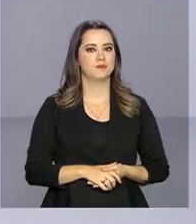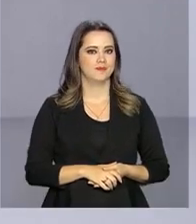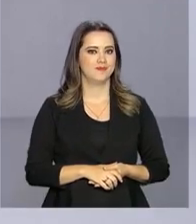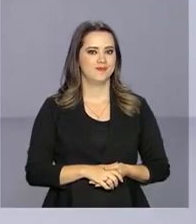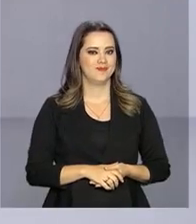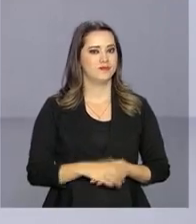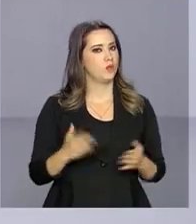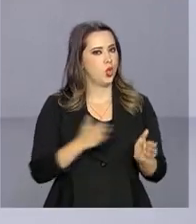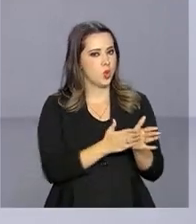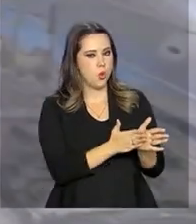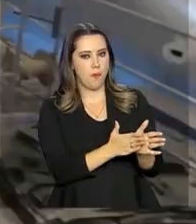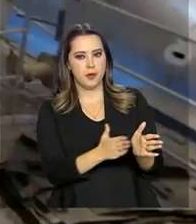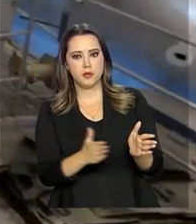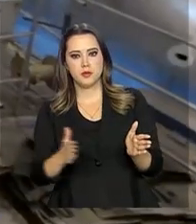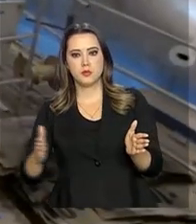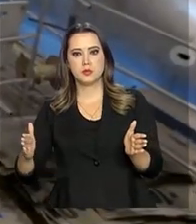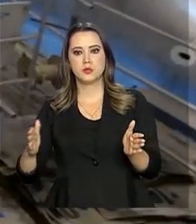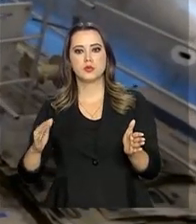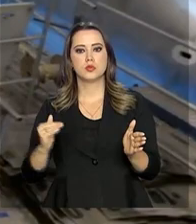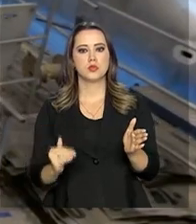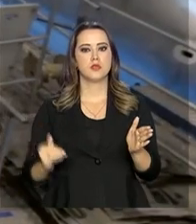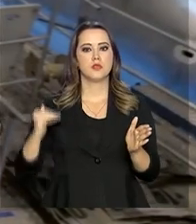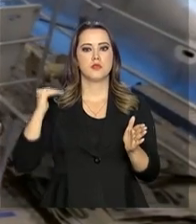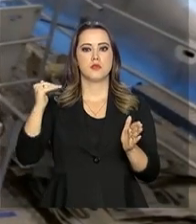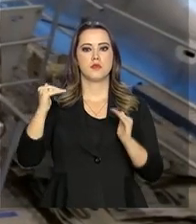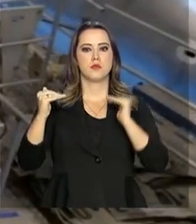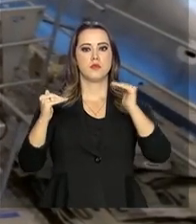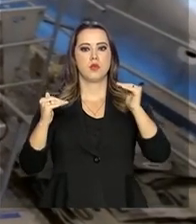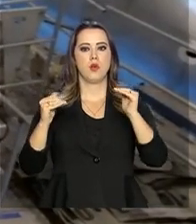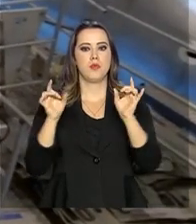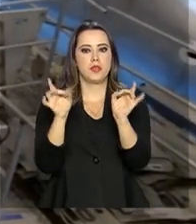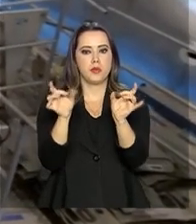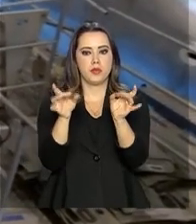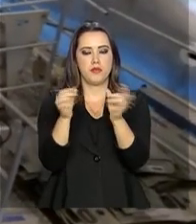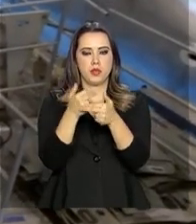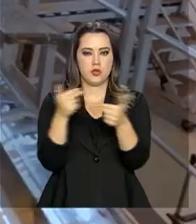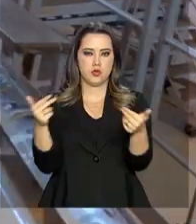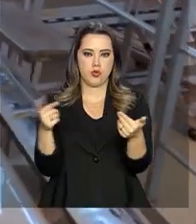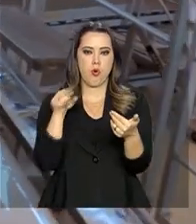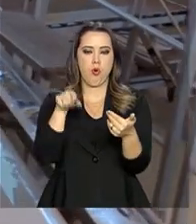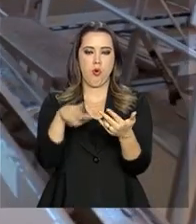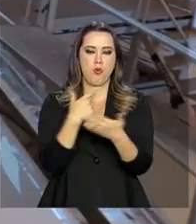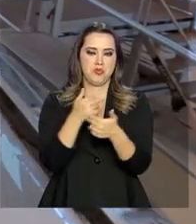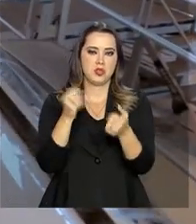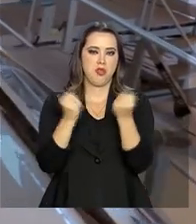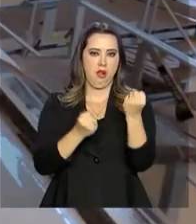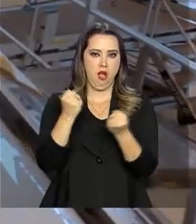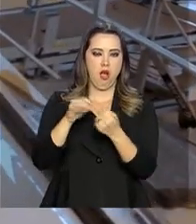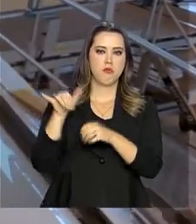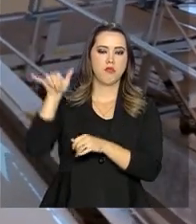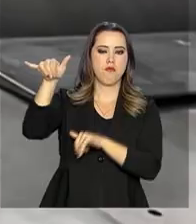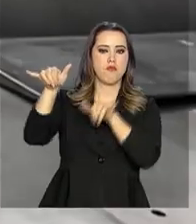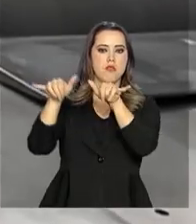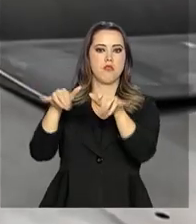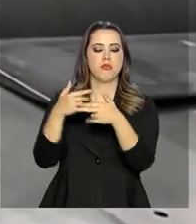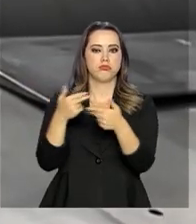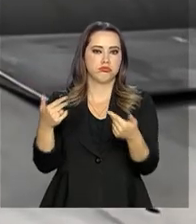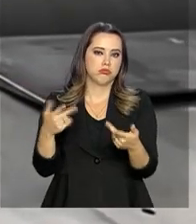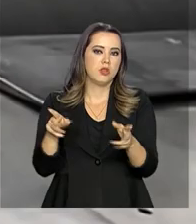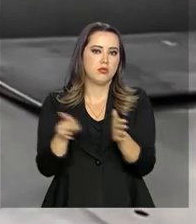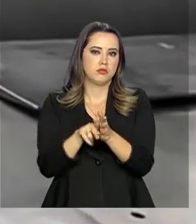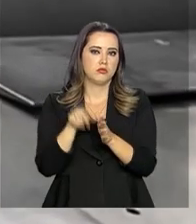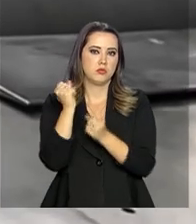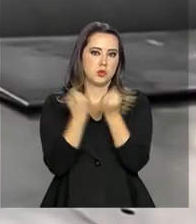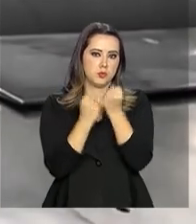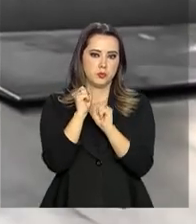US$3,7 bilhões. No período, houve um aumento na venda de produtos manufaturados, como aviões, veículos de carga e motores. Já